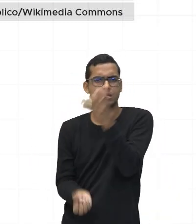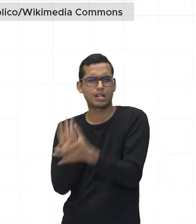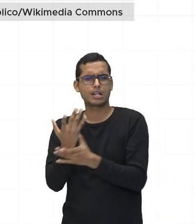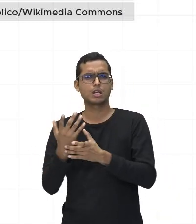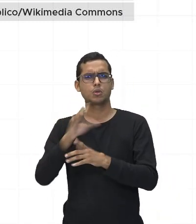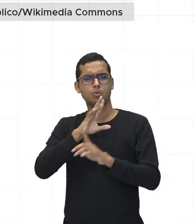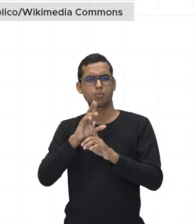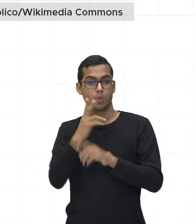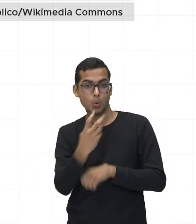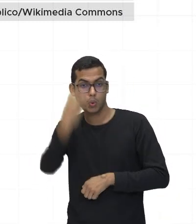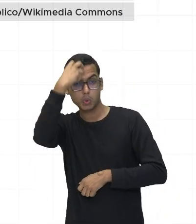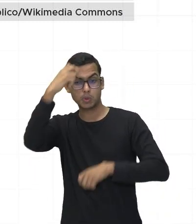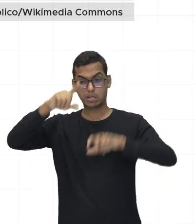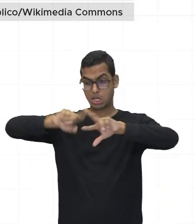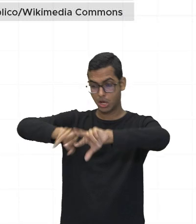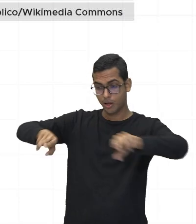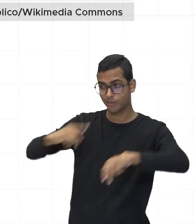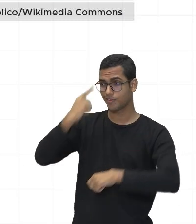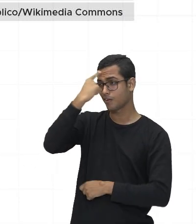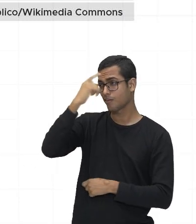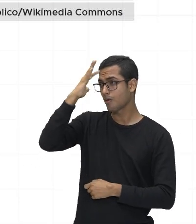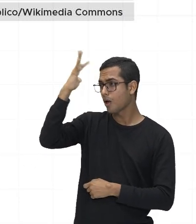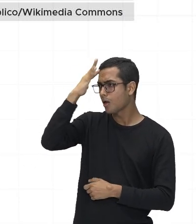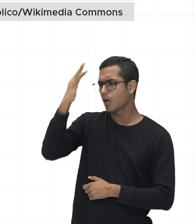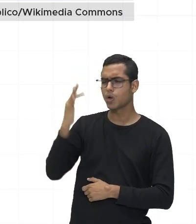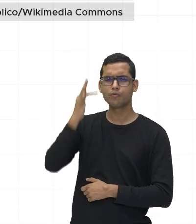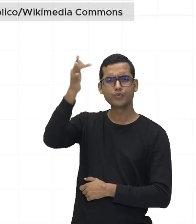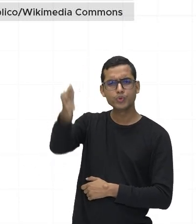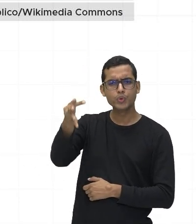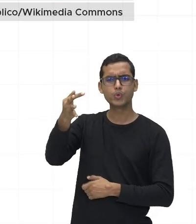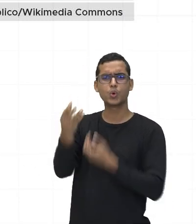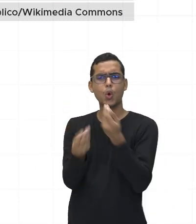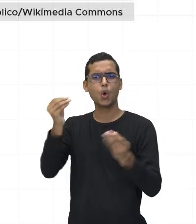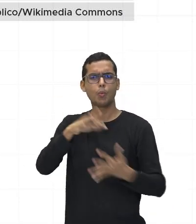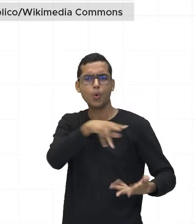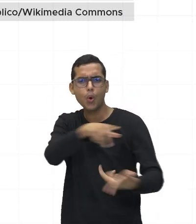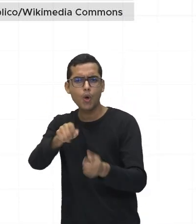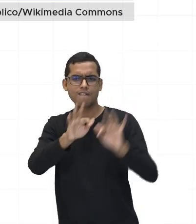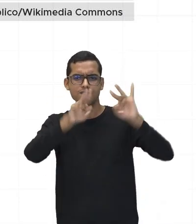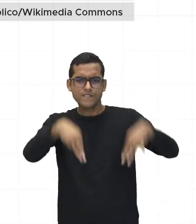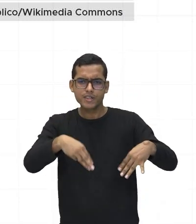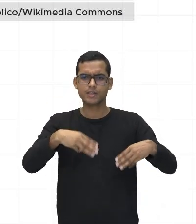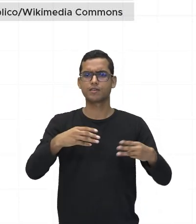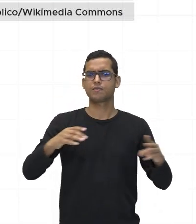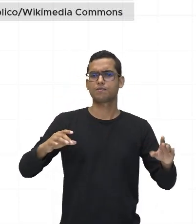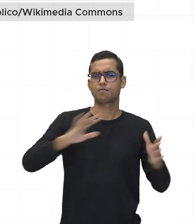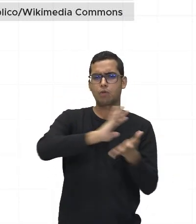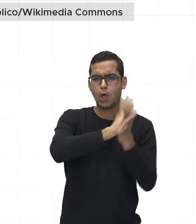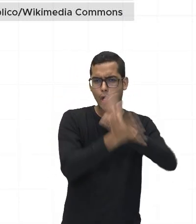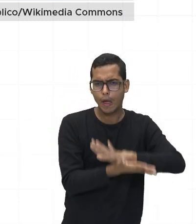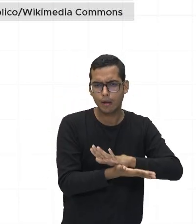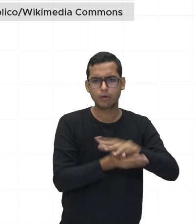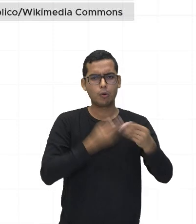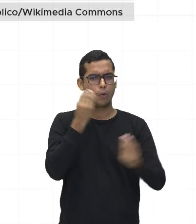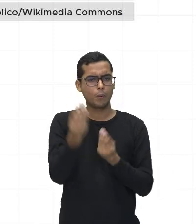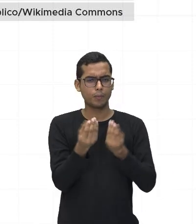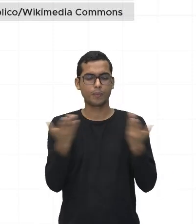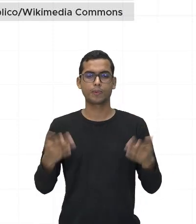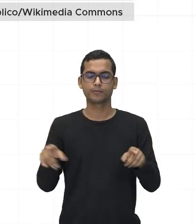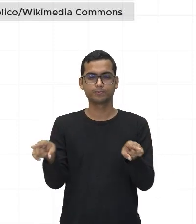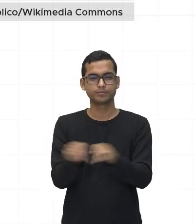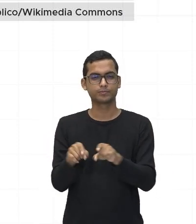ou da humanidade. Grande parte dos mitos de fim do mundo sugere